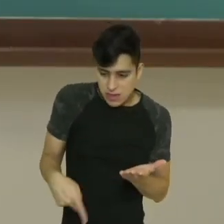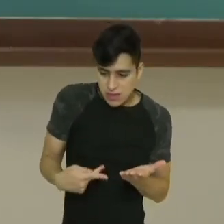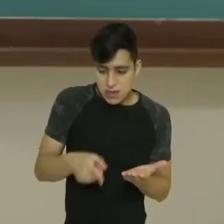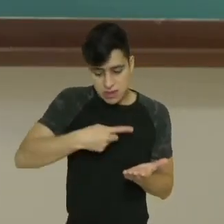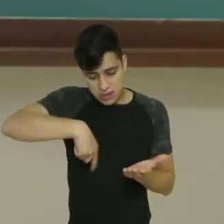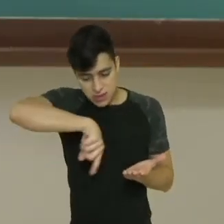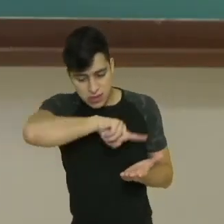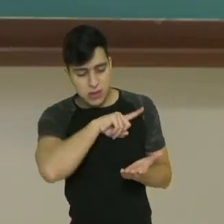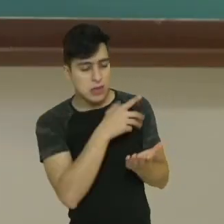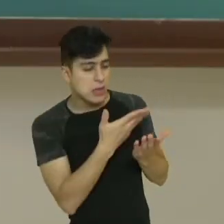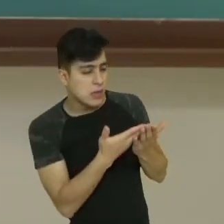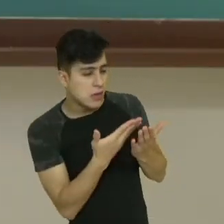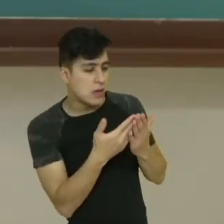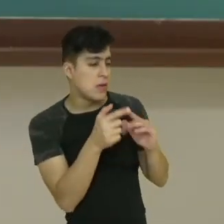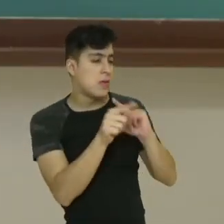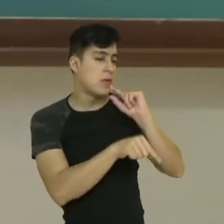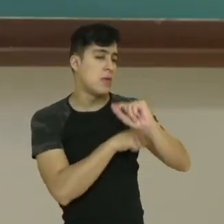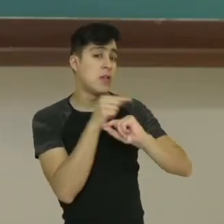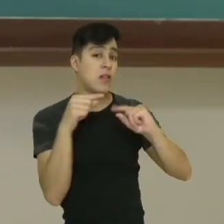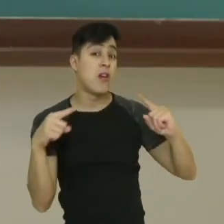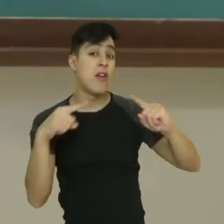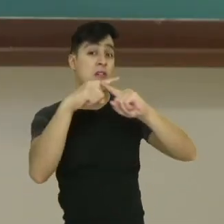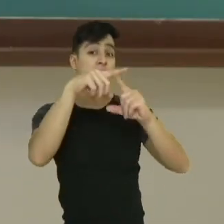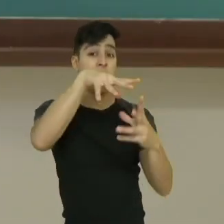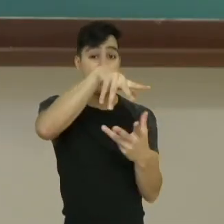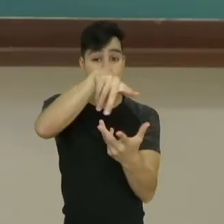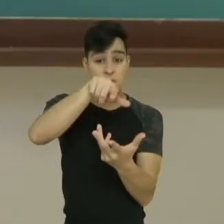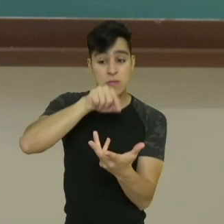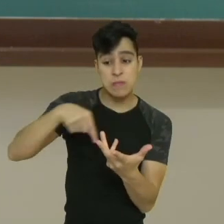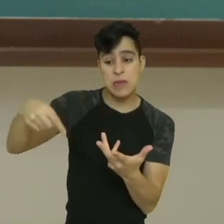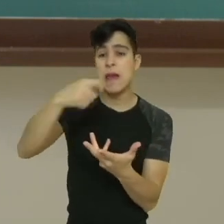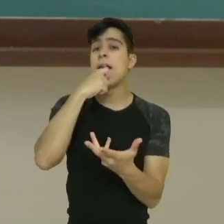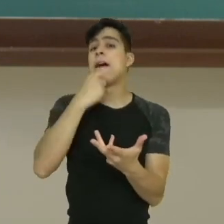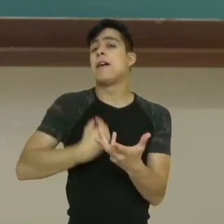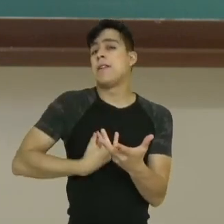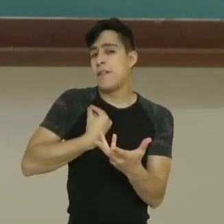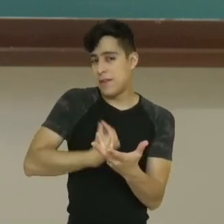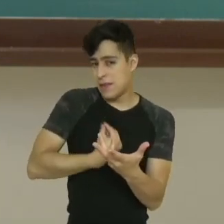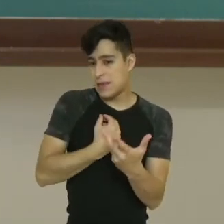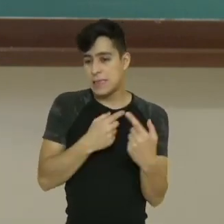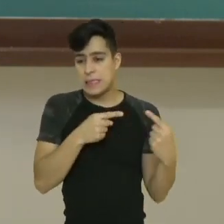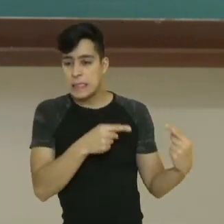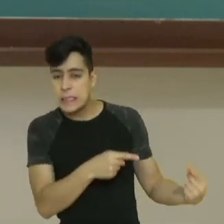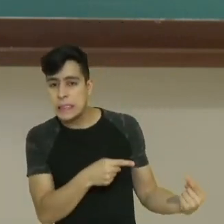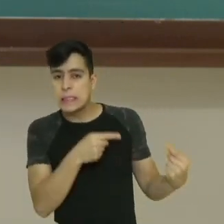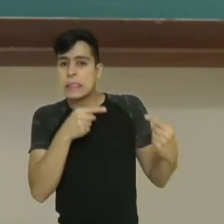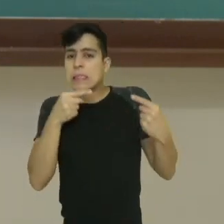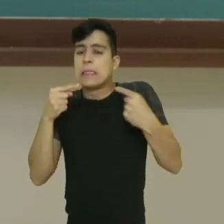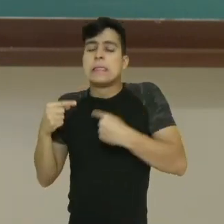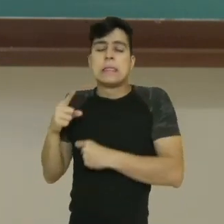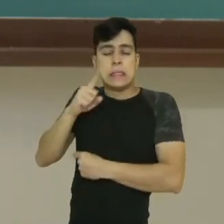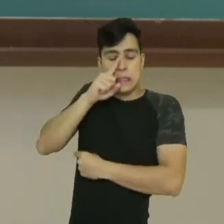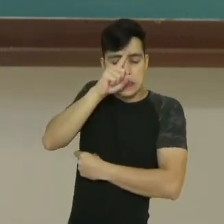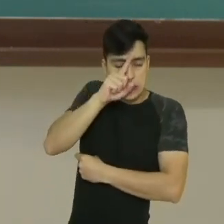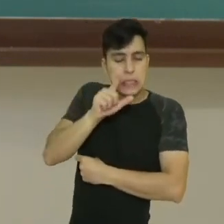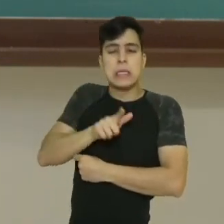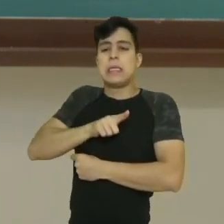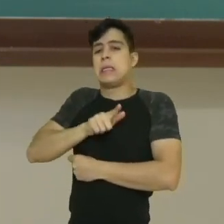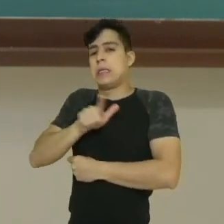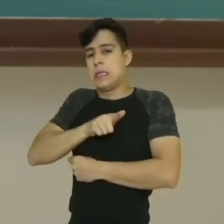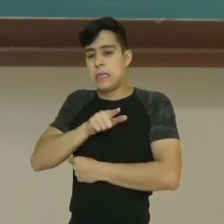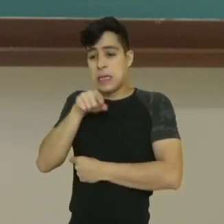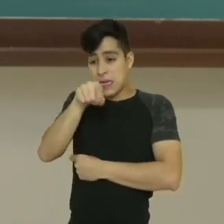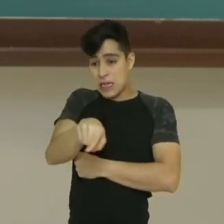que a questão dos conflitos no mundo ainda existem, né? A iminência de tensões, né? Atualmente também na